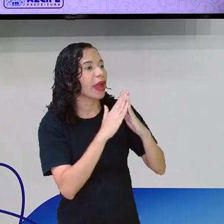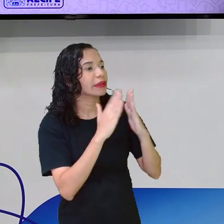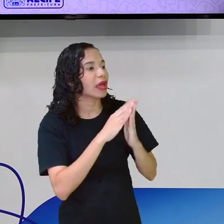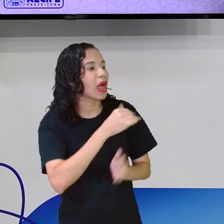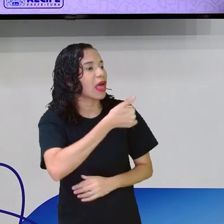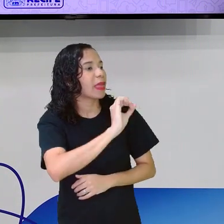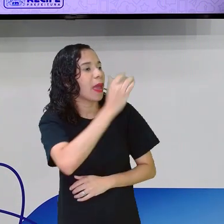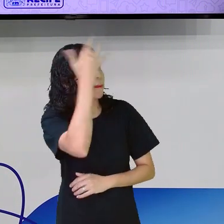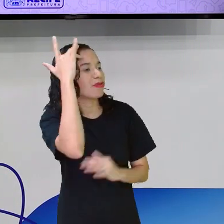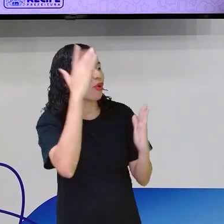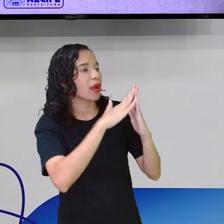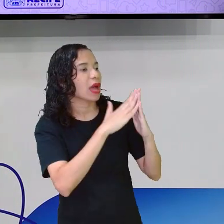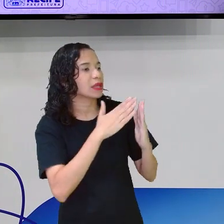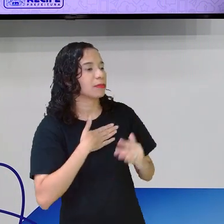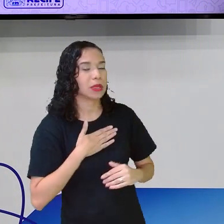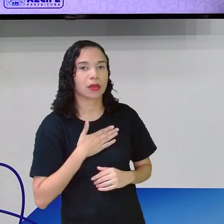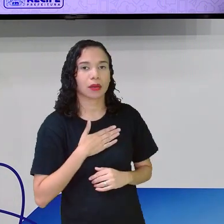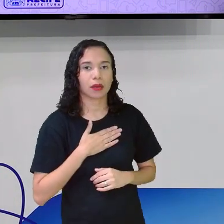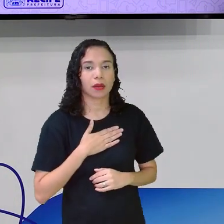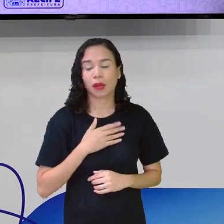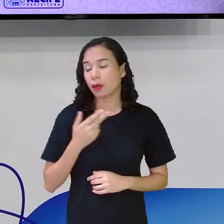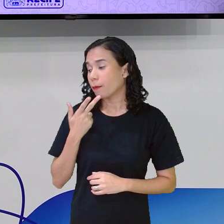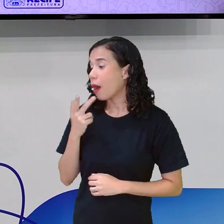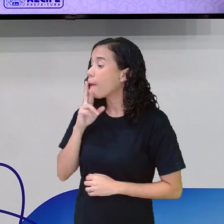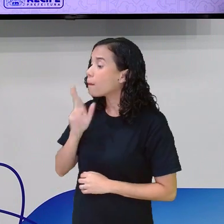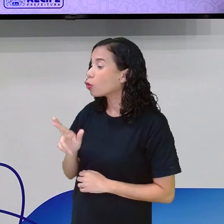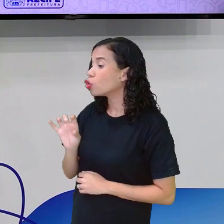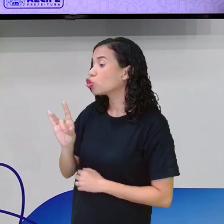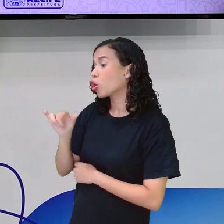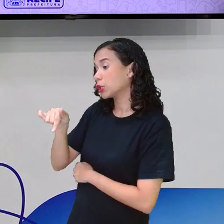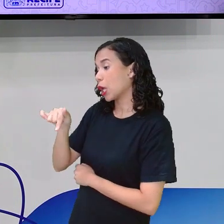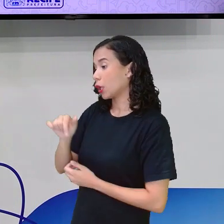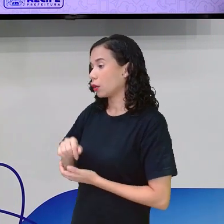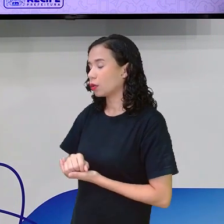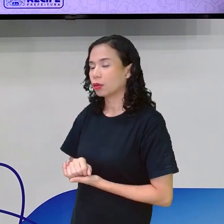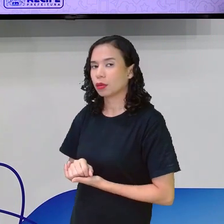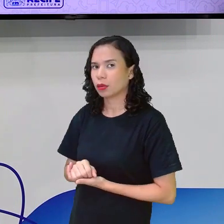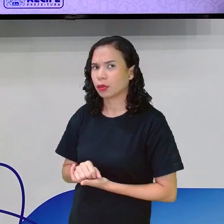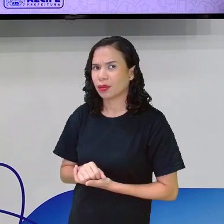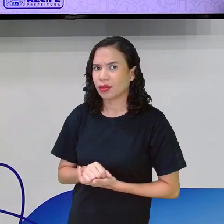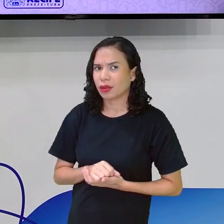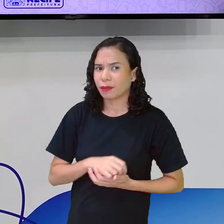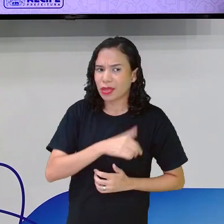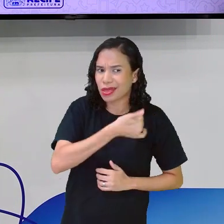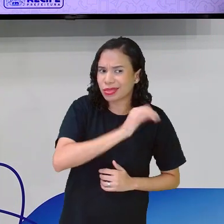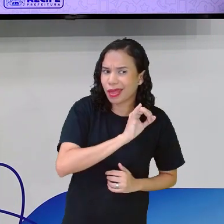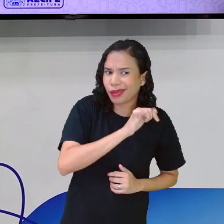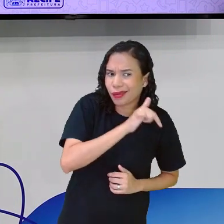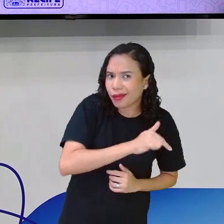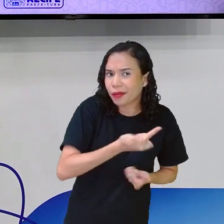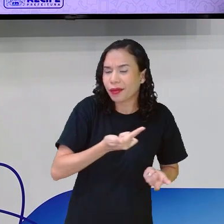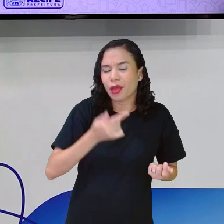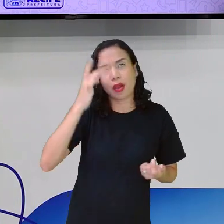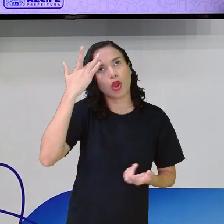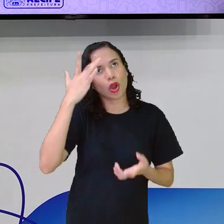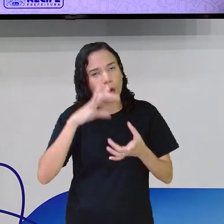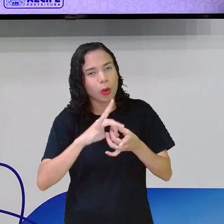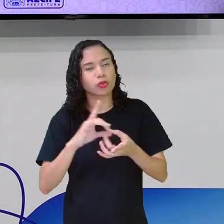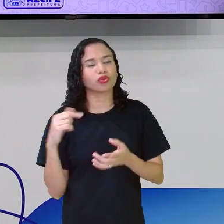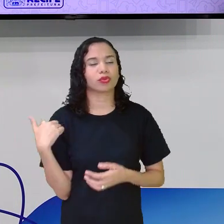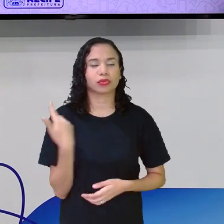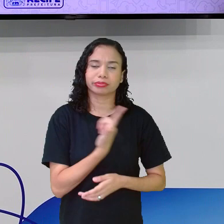10 pessoas na sua casa, mas você diz que só moram 7. Aí vai ter uma margem de erro. Lógico que quando eles fazem